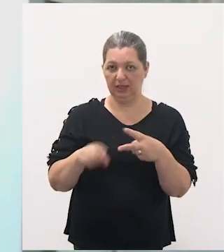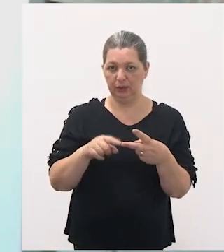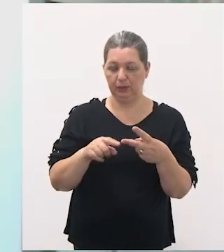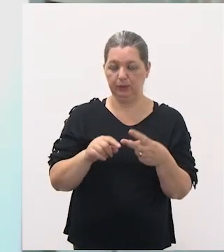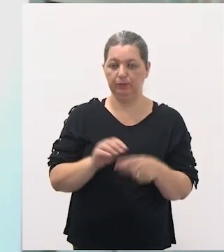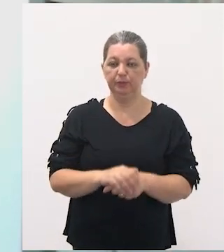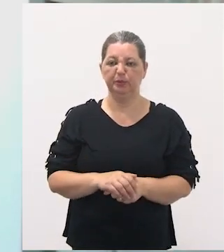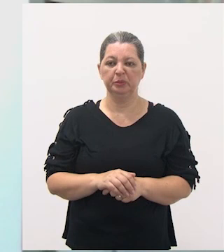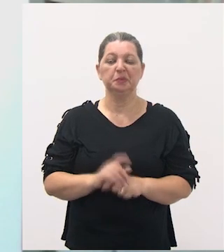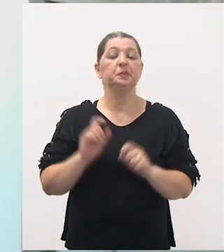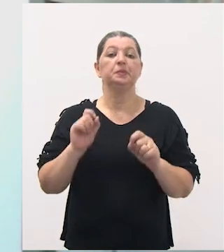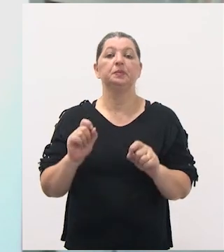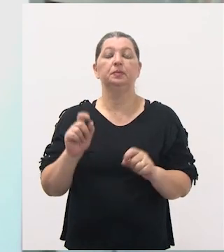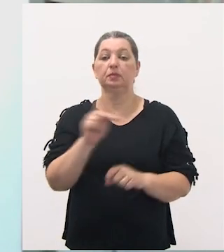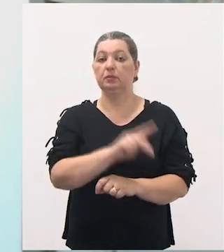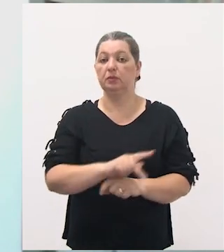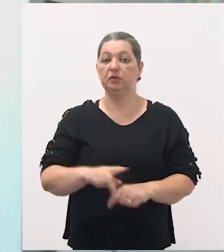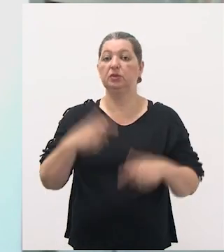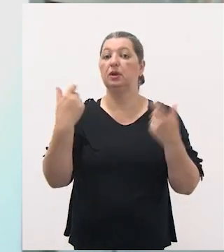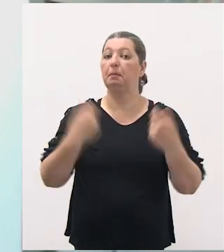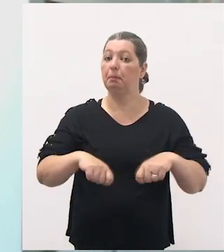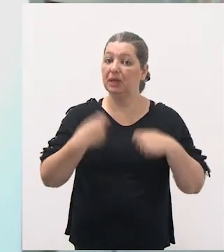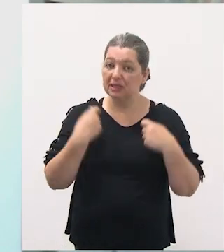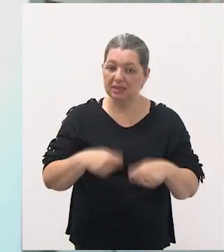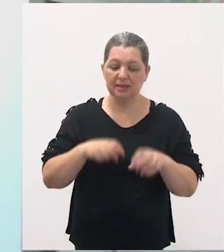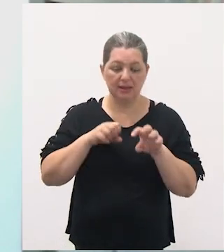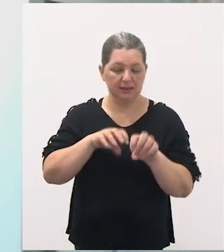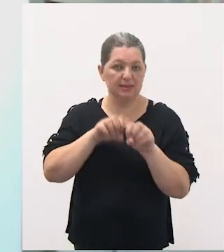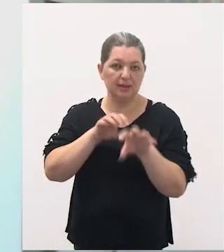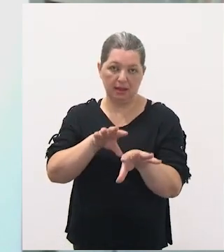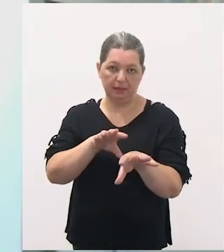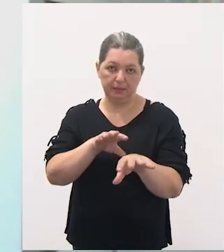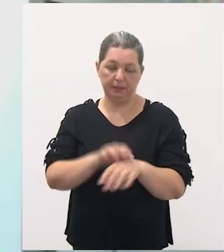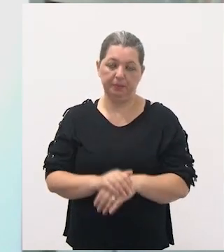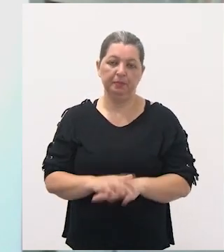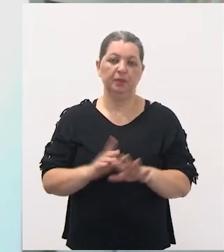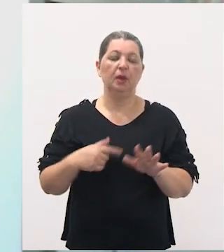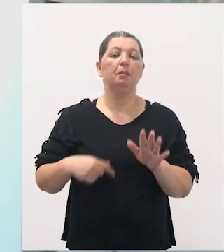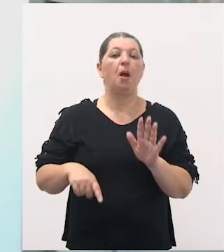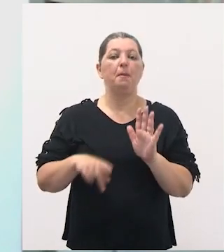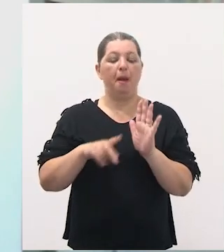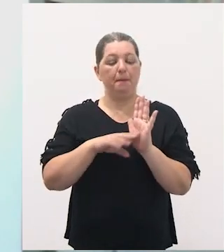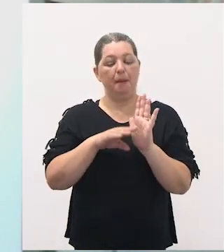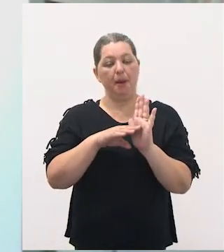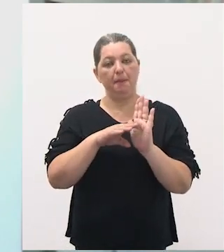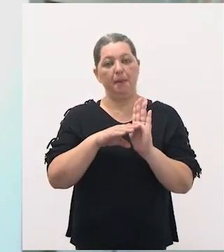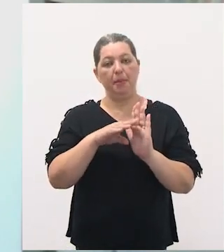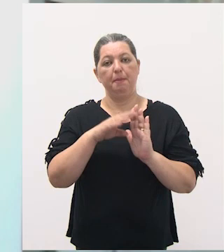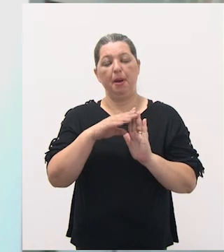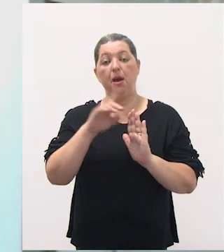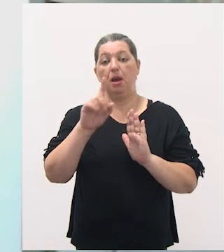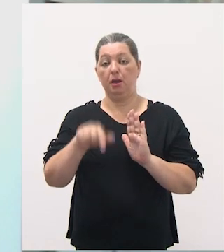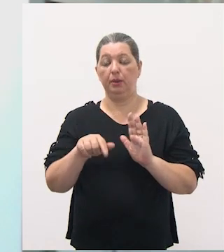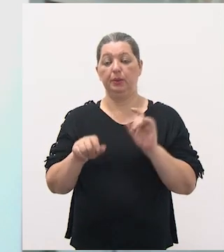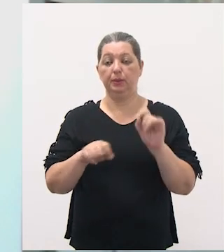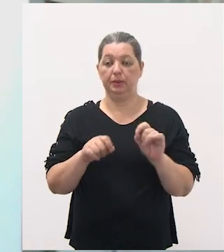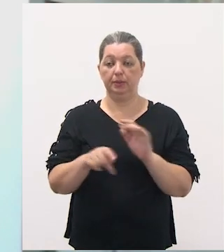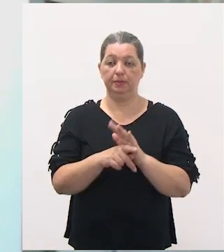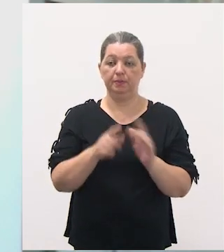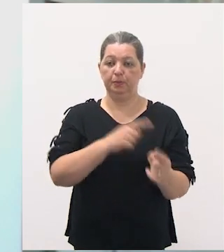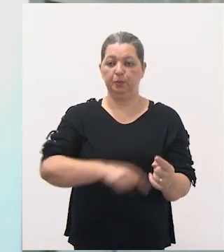refere àquilo que o professor precisa ensinar. Então, esses níveis de gradação, eles são determinados